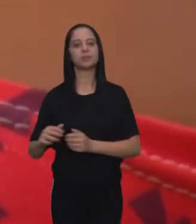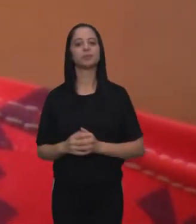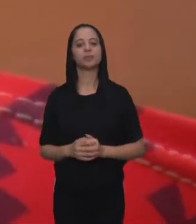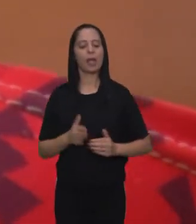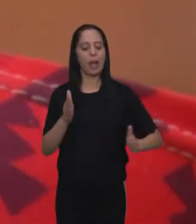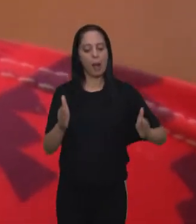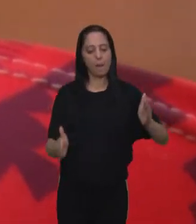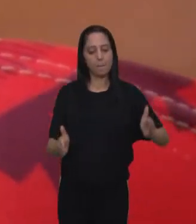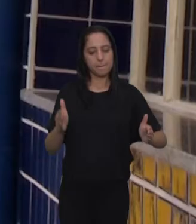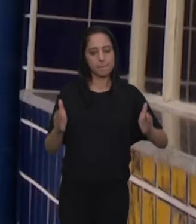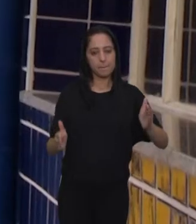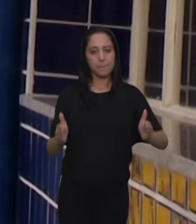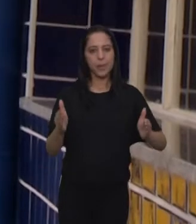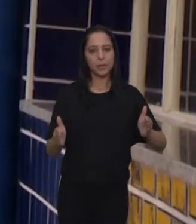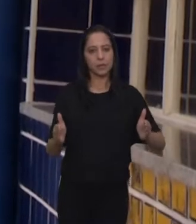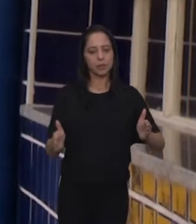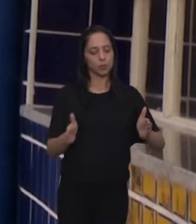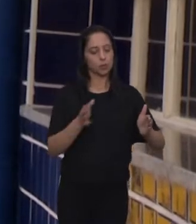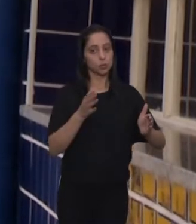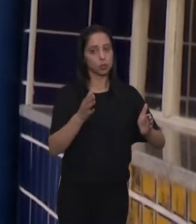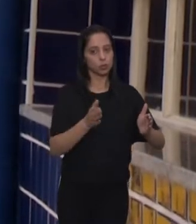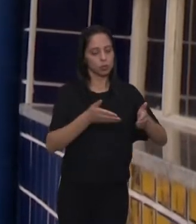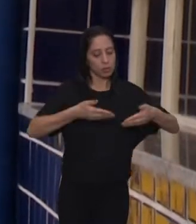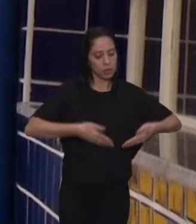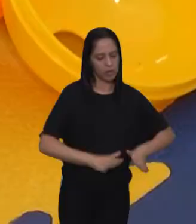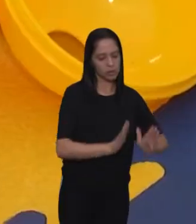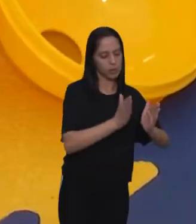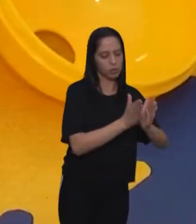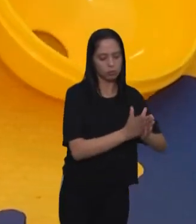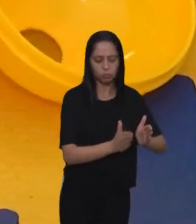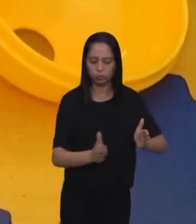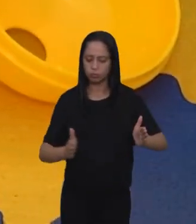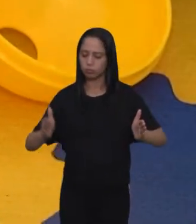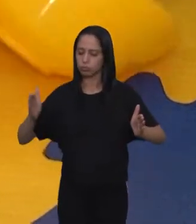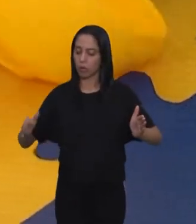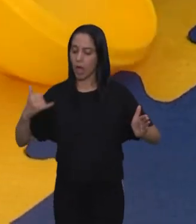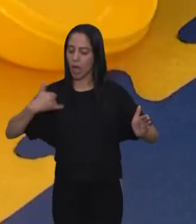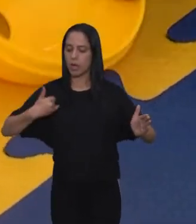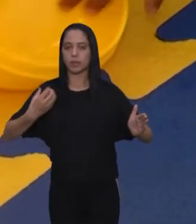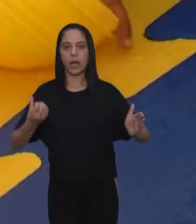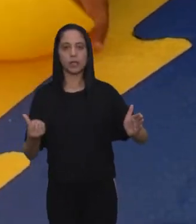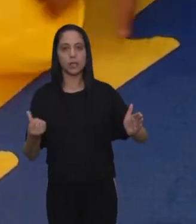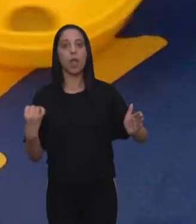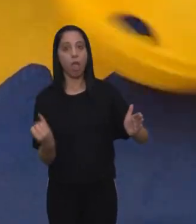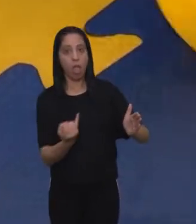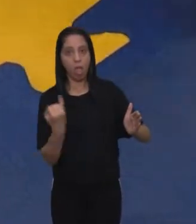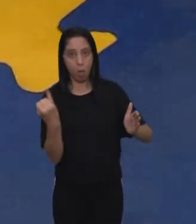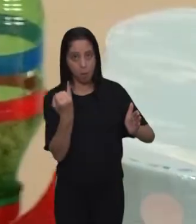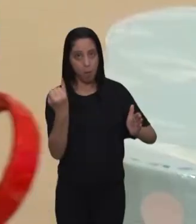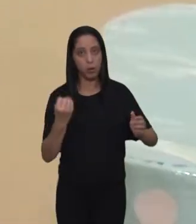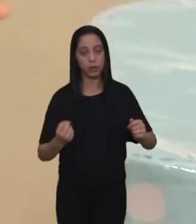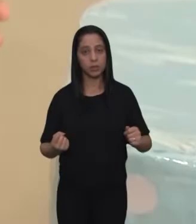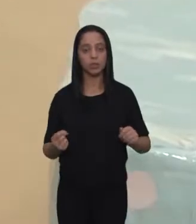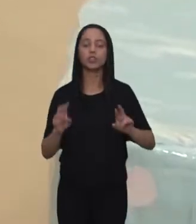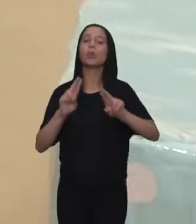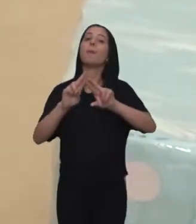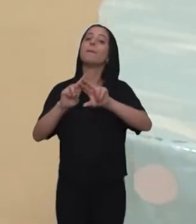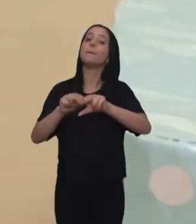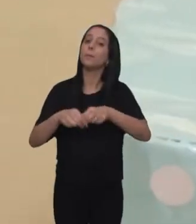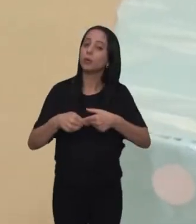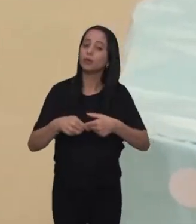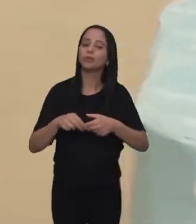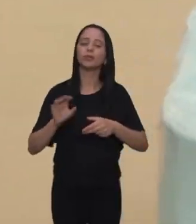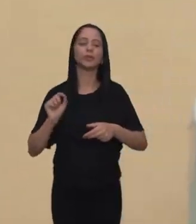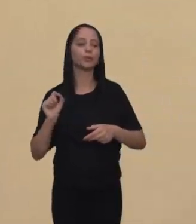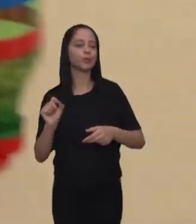que se inicia quando a criança nasce e se estende até os seis anos é muito importante na formação do indivíduo por conta